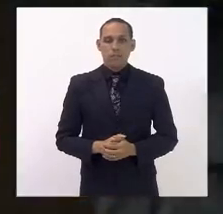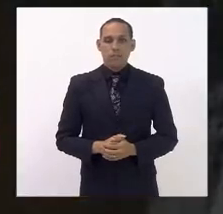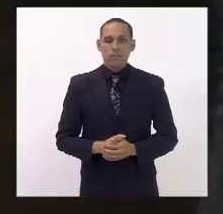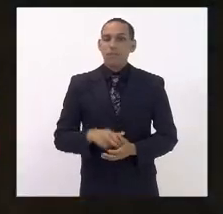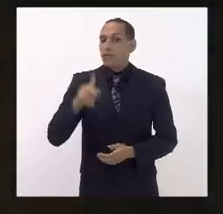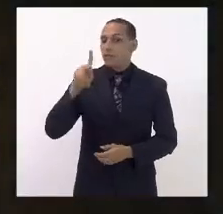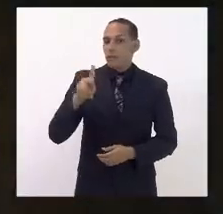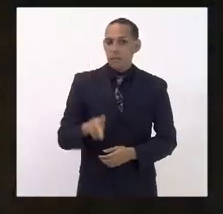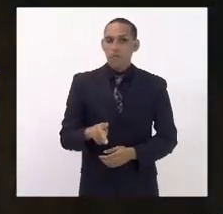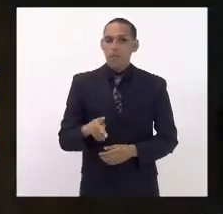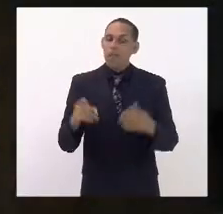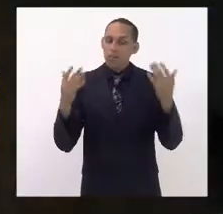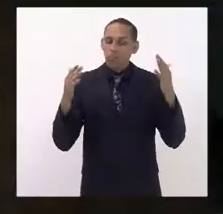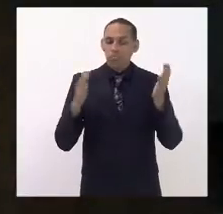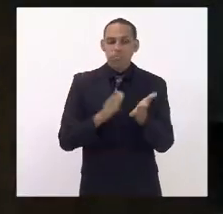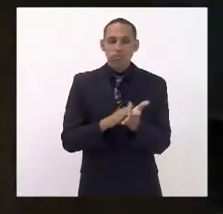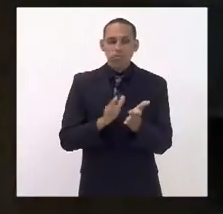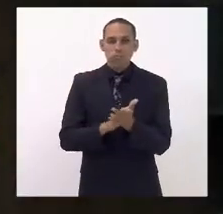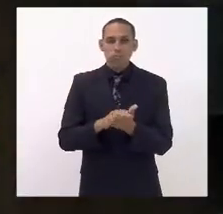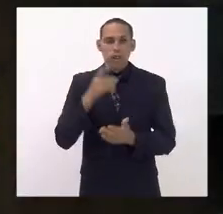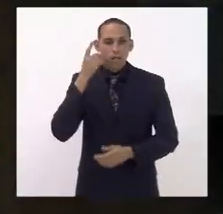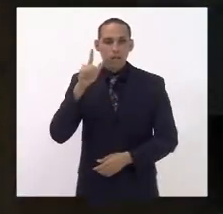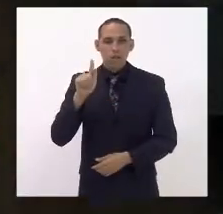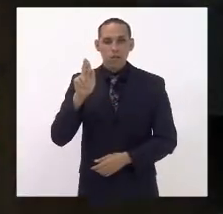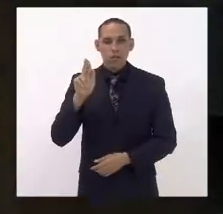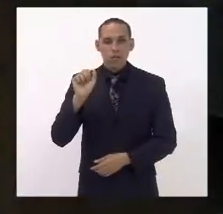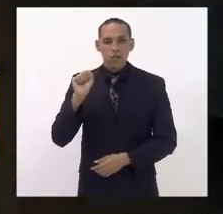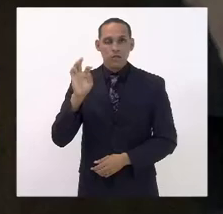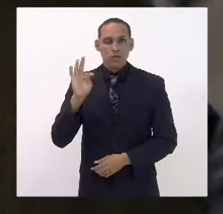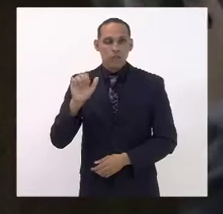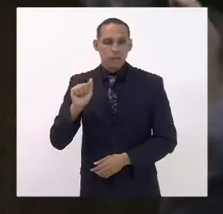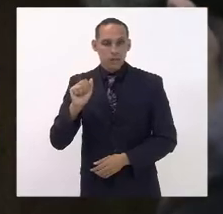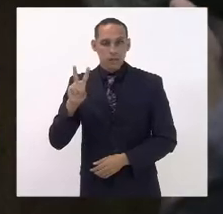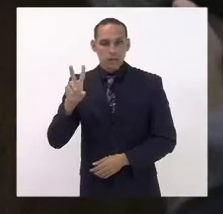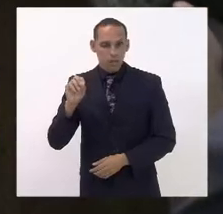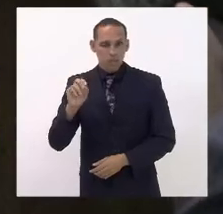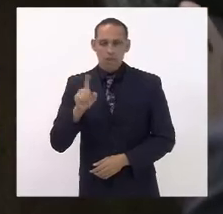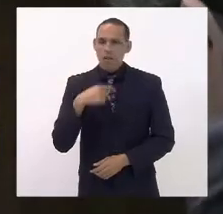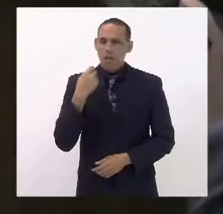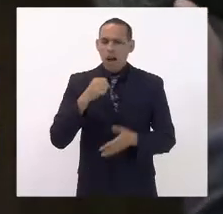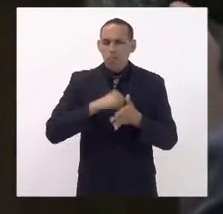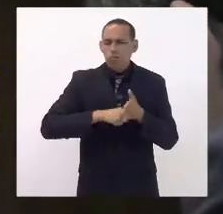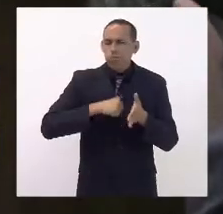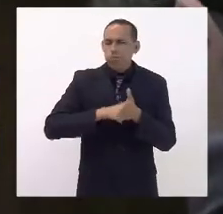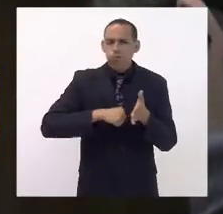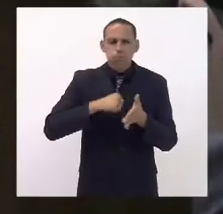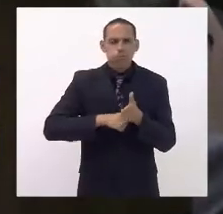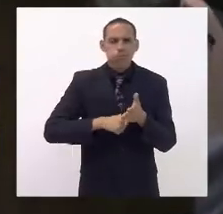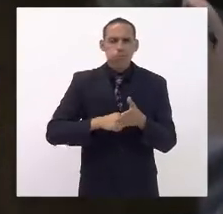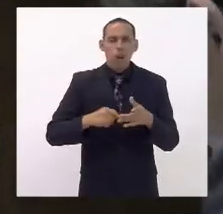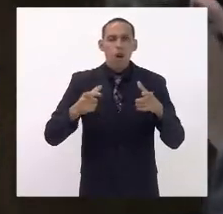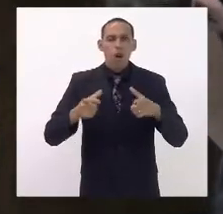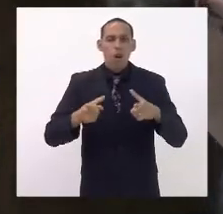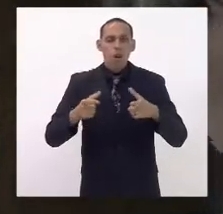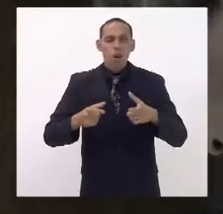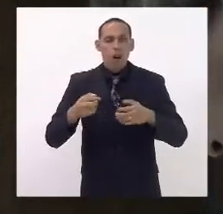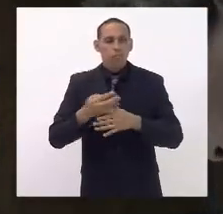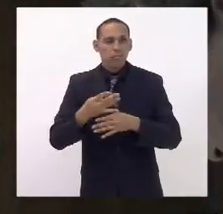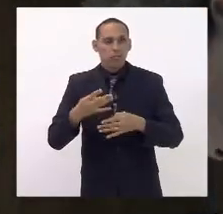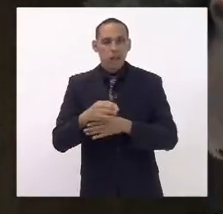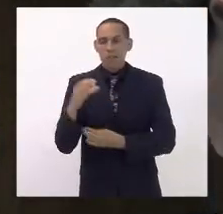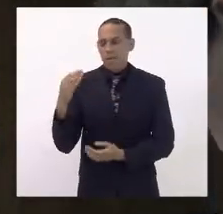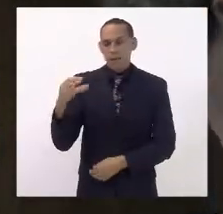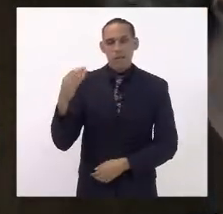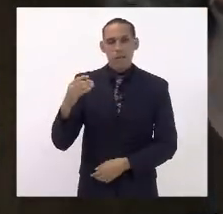Senhor presidente, parabenizo o deputado Gustavo Schmidt pela iniciativa. A gente está numa dura batalha no município de Niterói contra